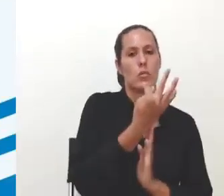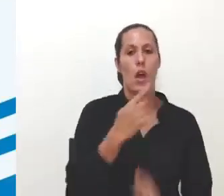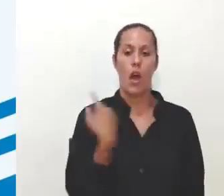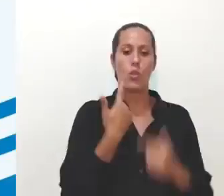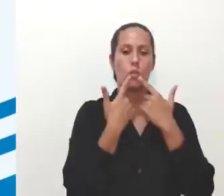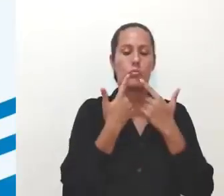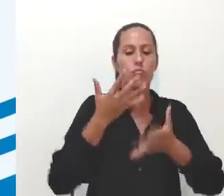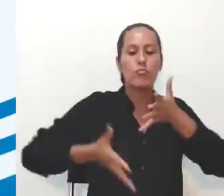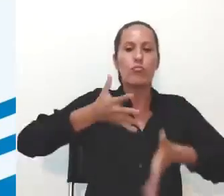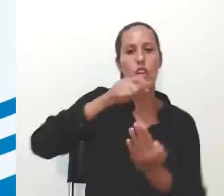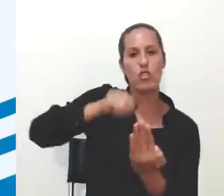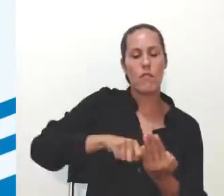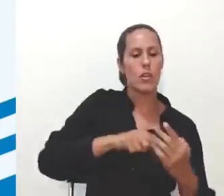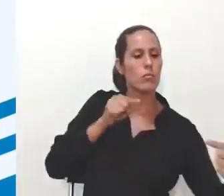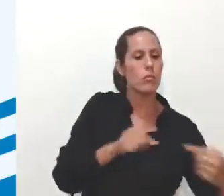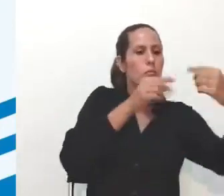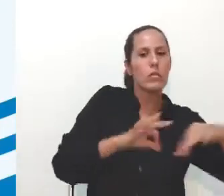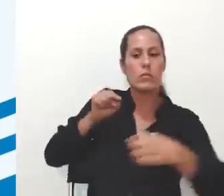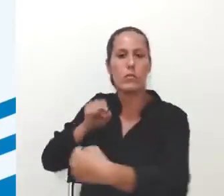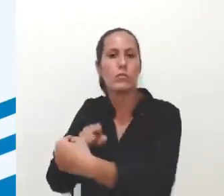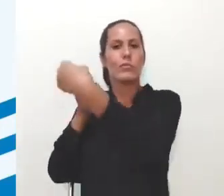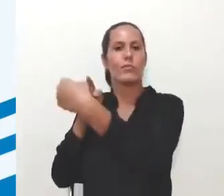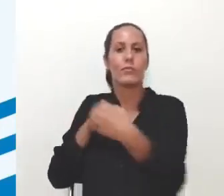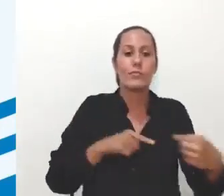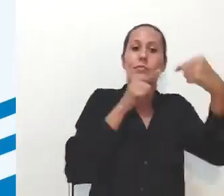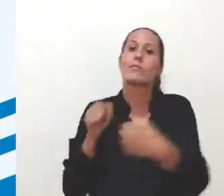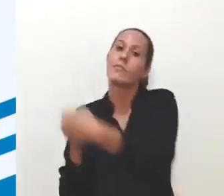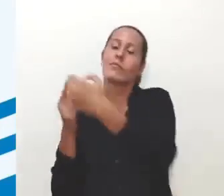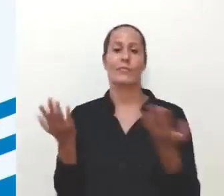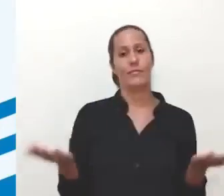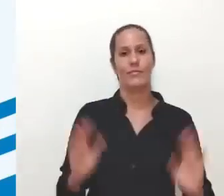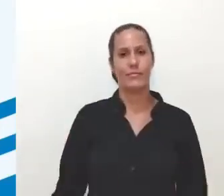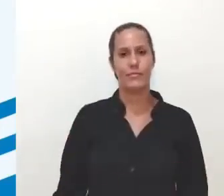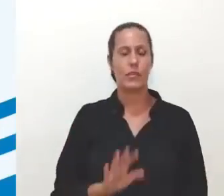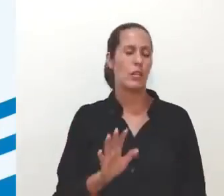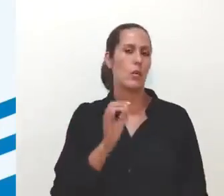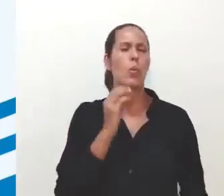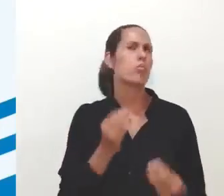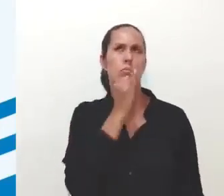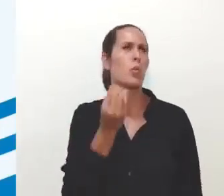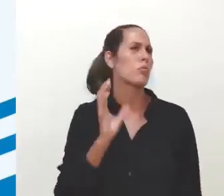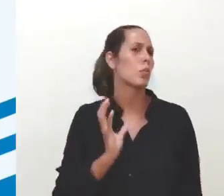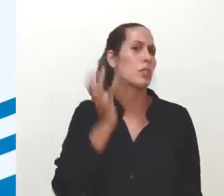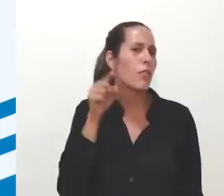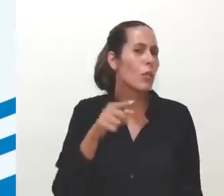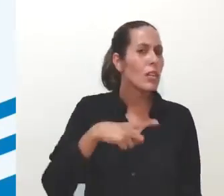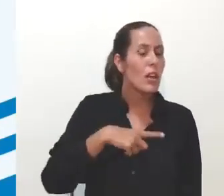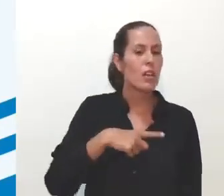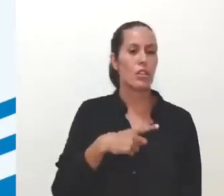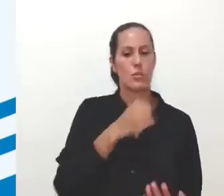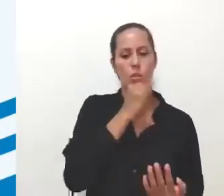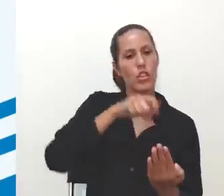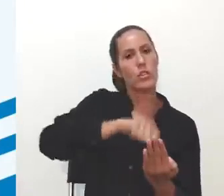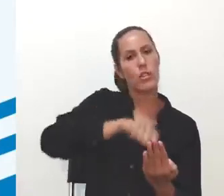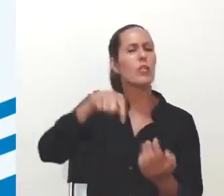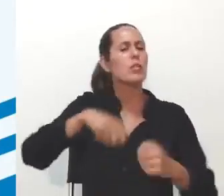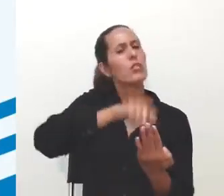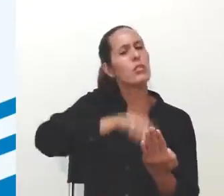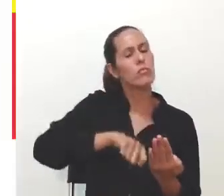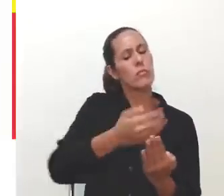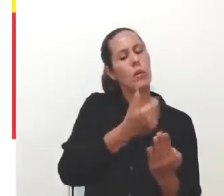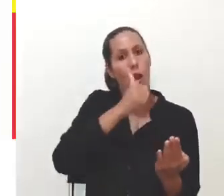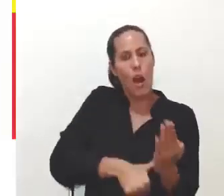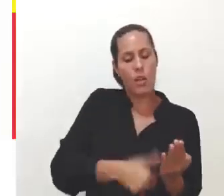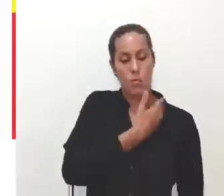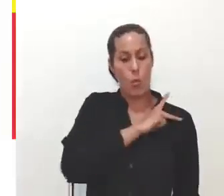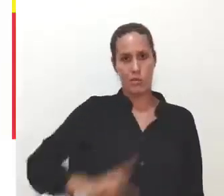da sua escola. Então, na verdade, nós temos que adequar a nossa forma de falar e de escrever para cada